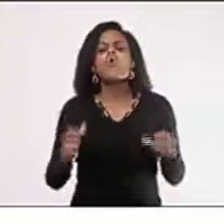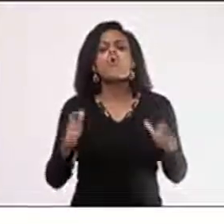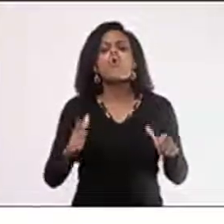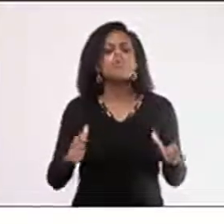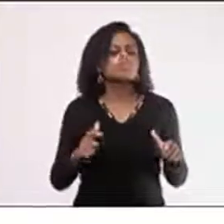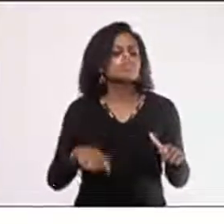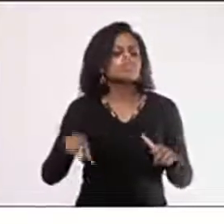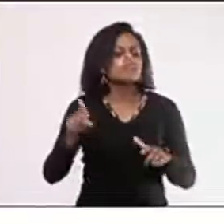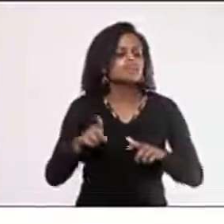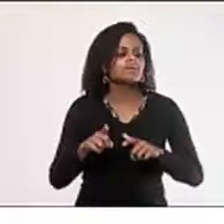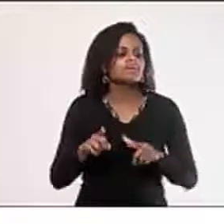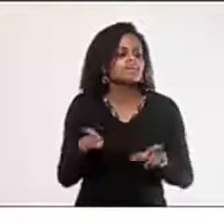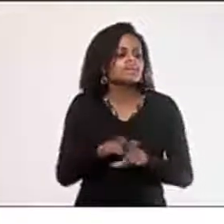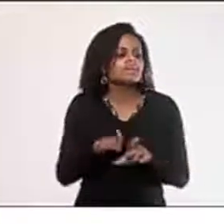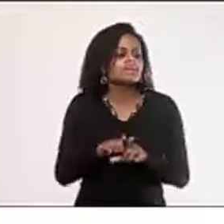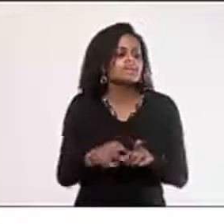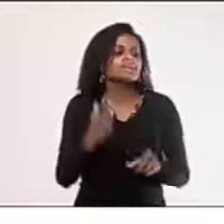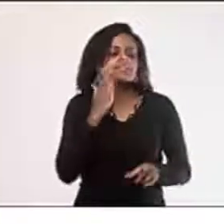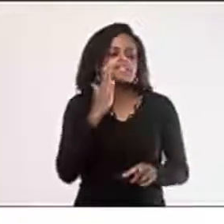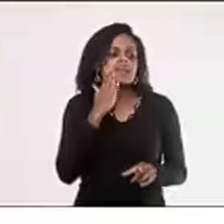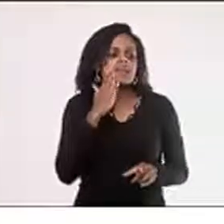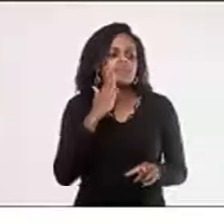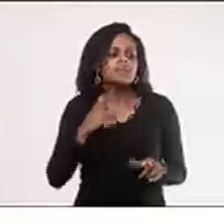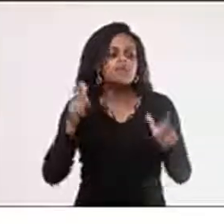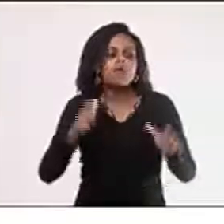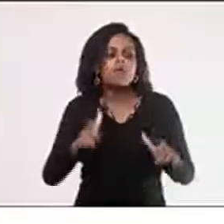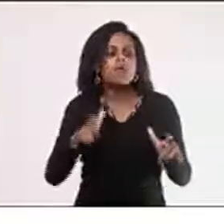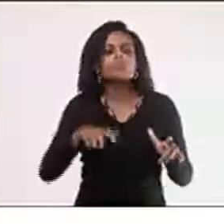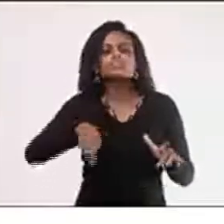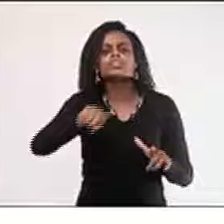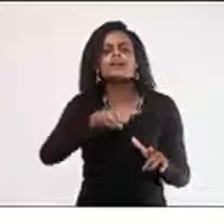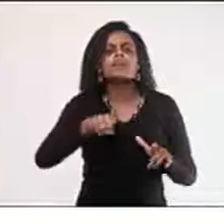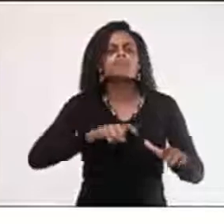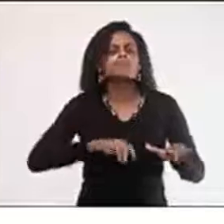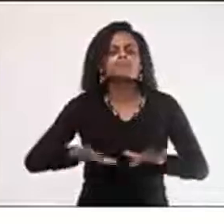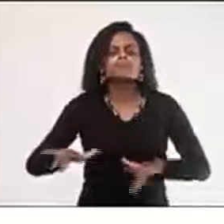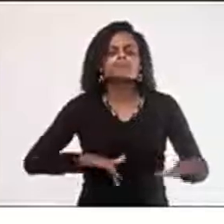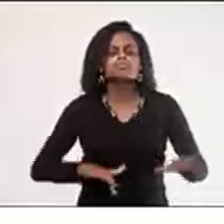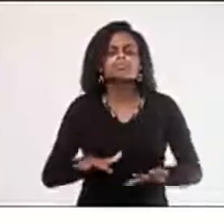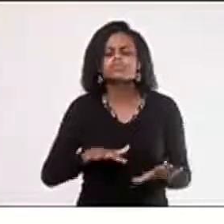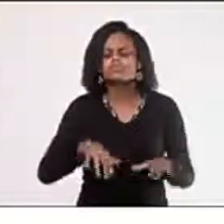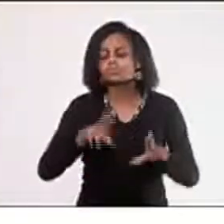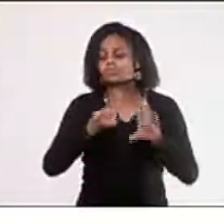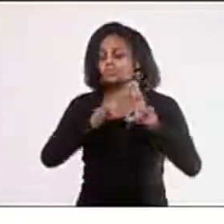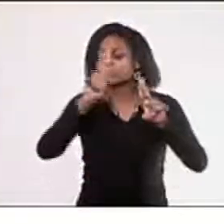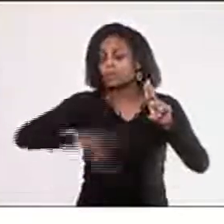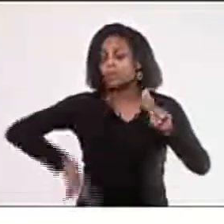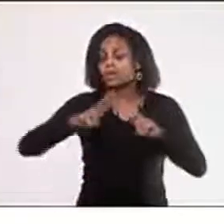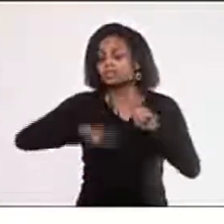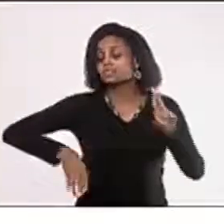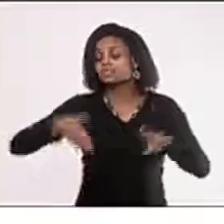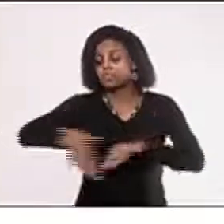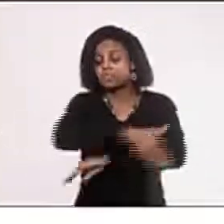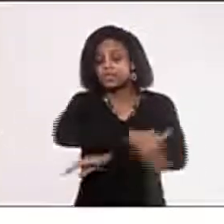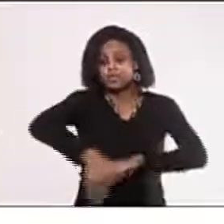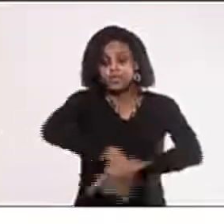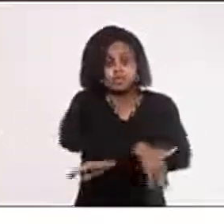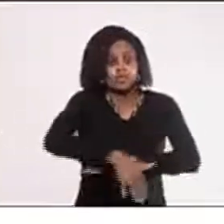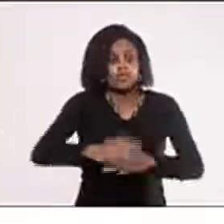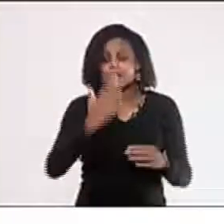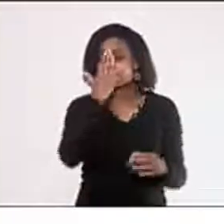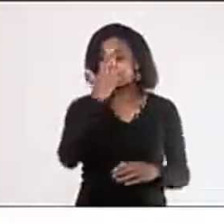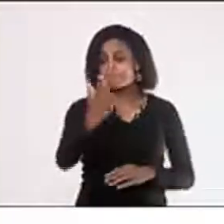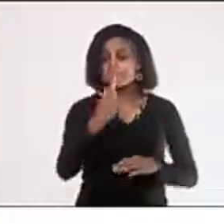movimento. Gostaria de saber também onde estava esse movimento quando a UERJ foi para a rua, para frente do